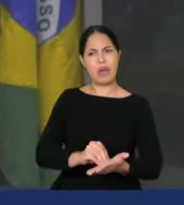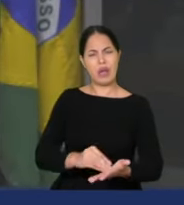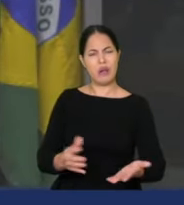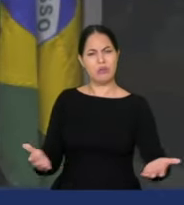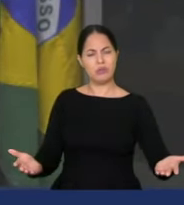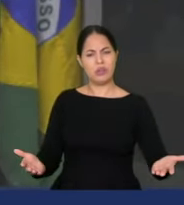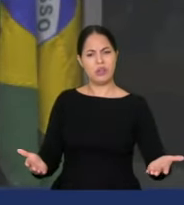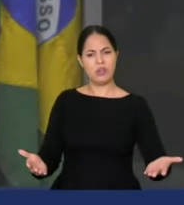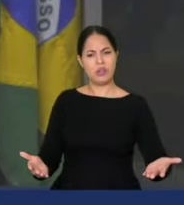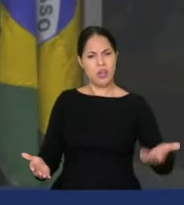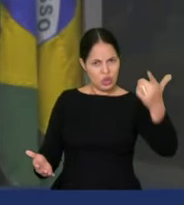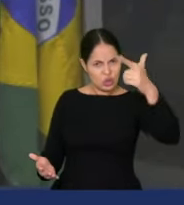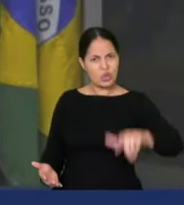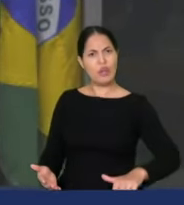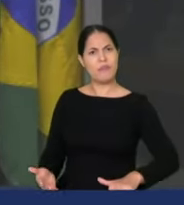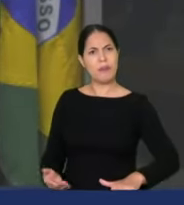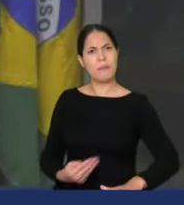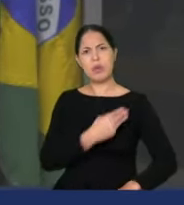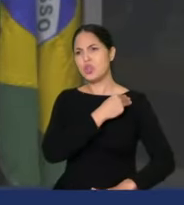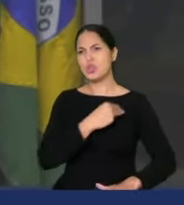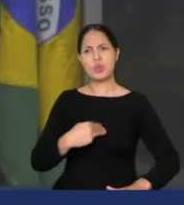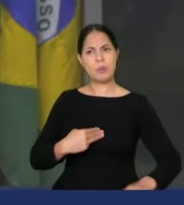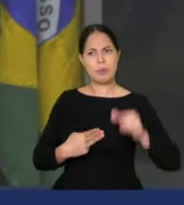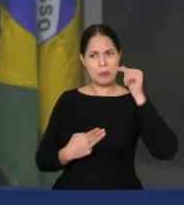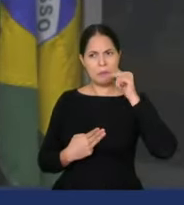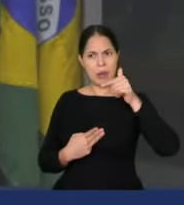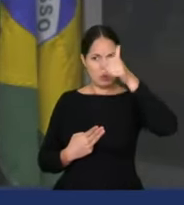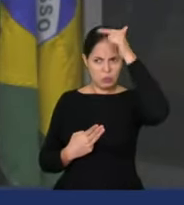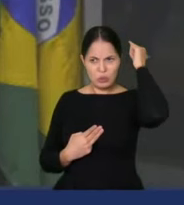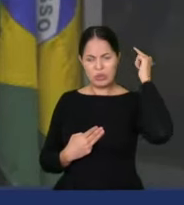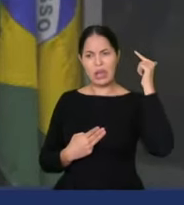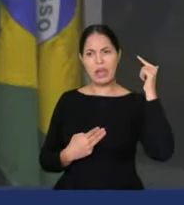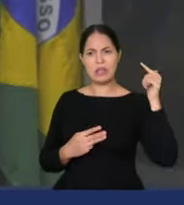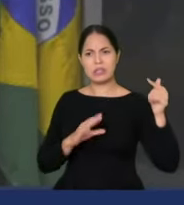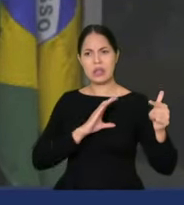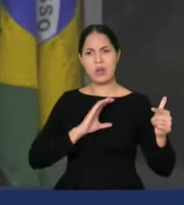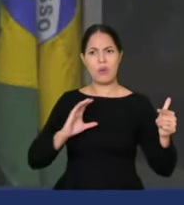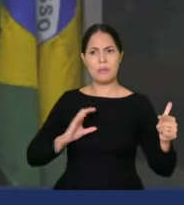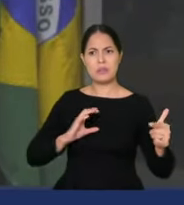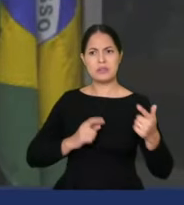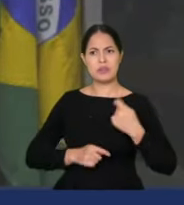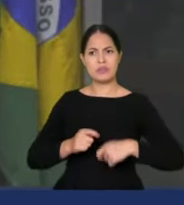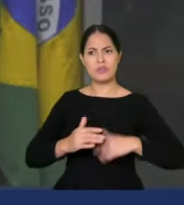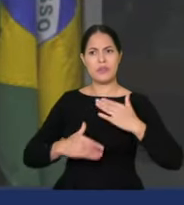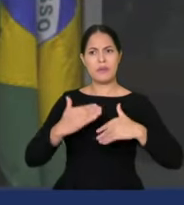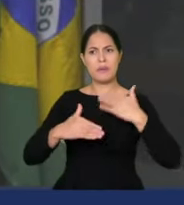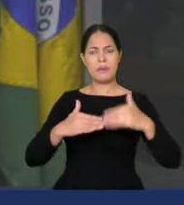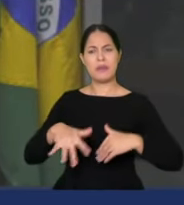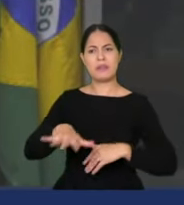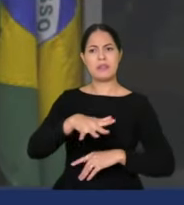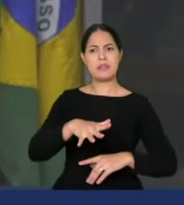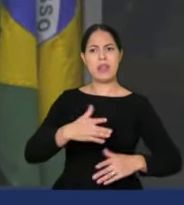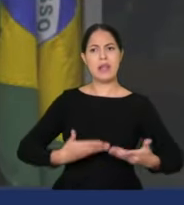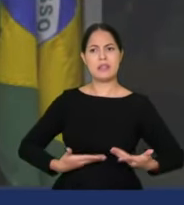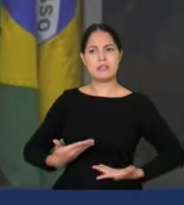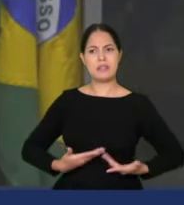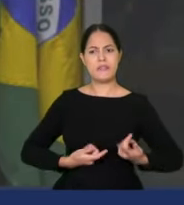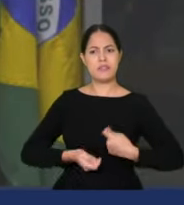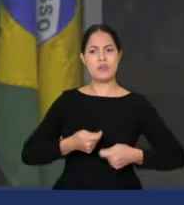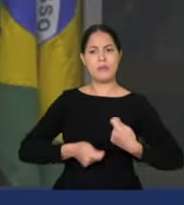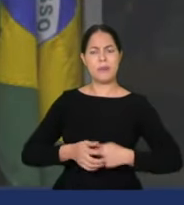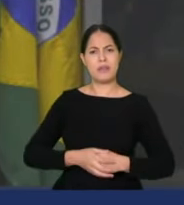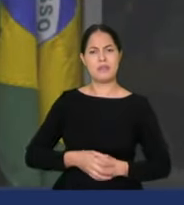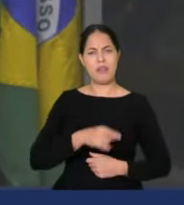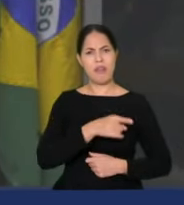uma vez falha com a Comissão de Desenvolvimento Econômico, Indústria, Comércio e Serviço, falha com os seus integrantes